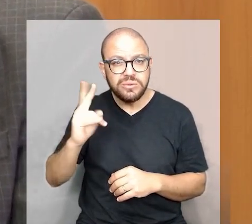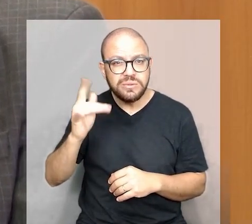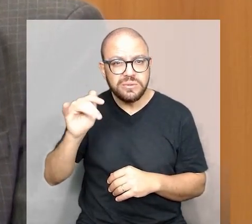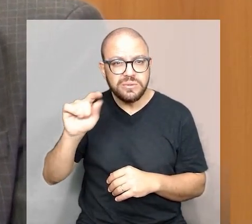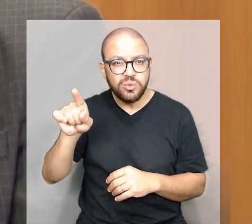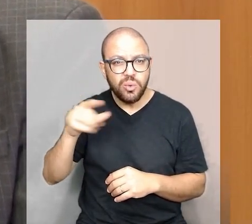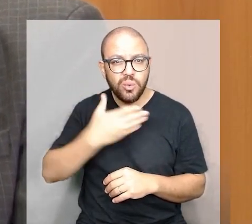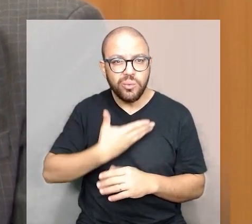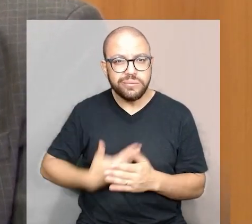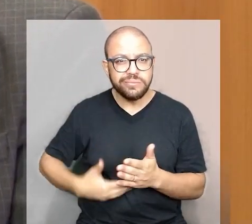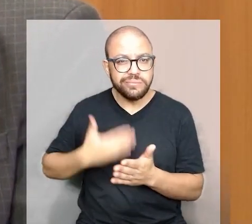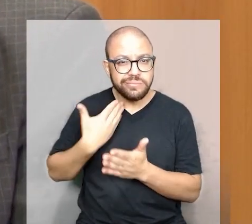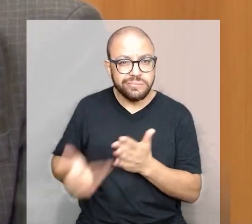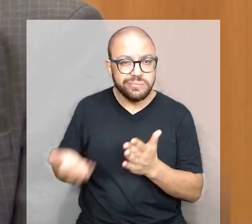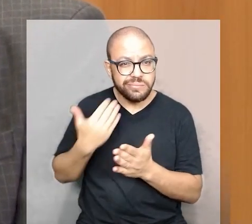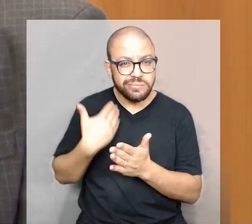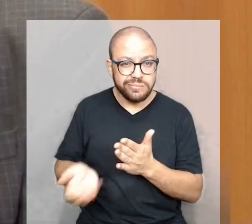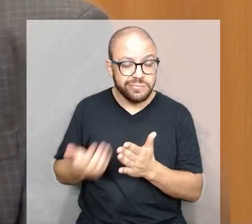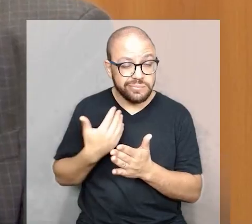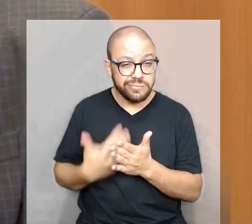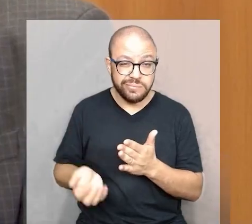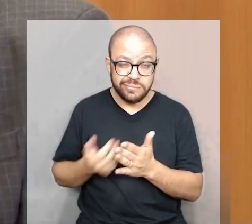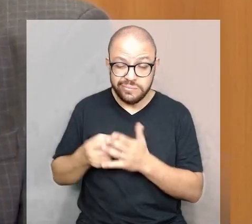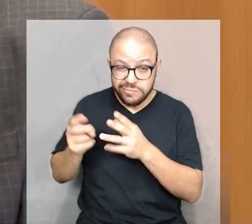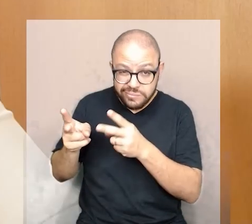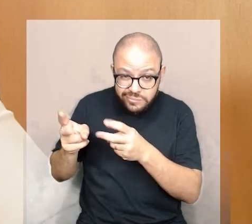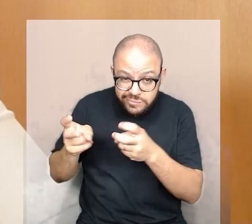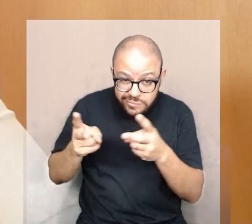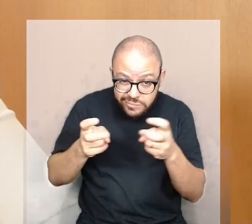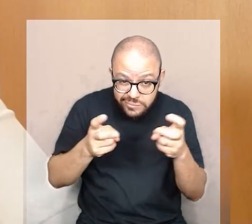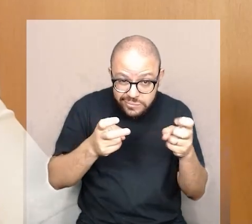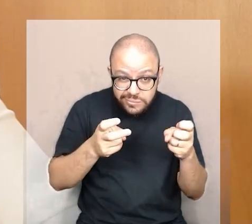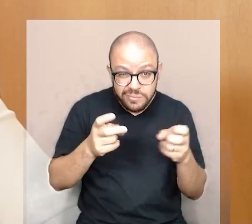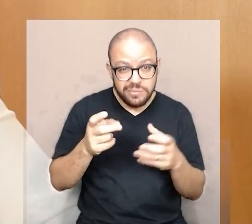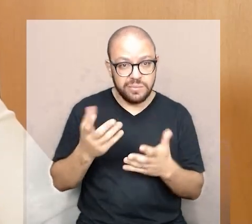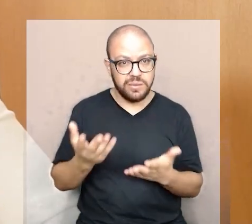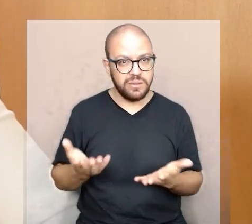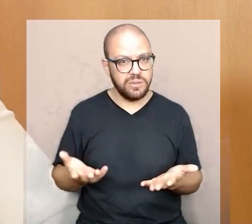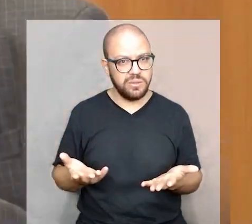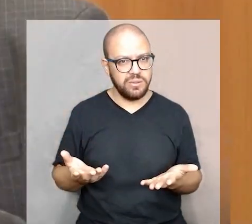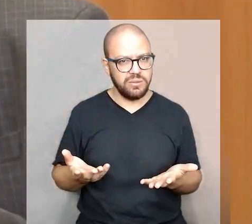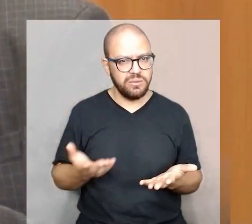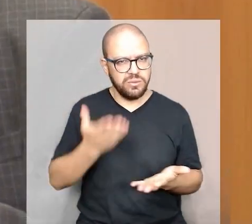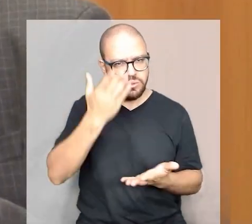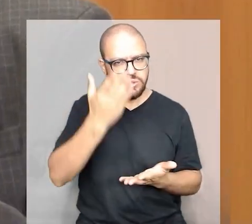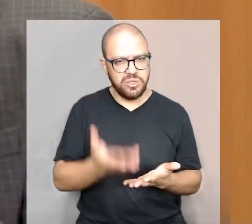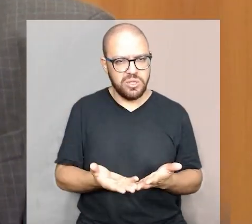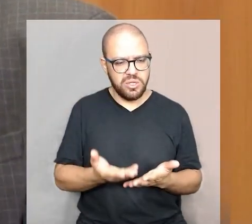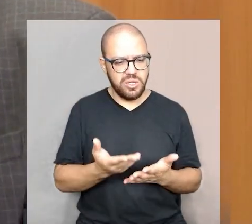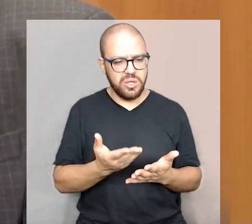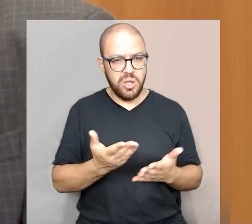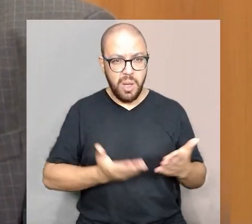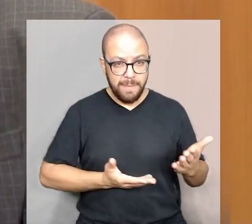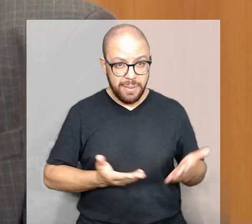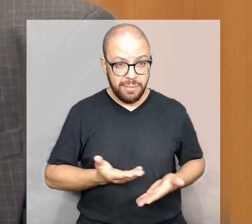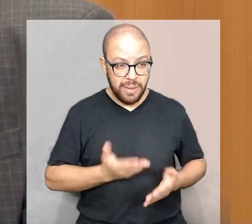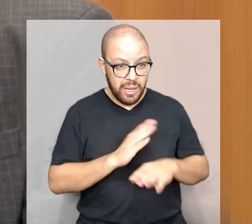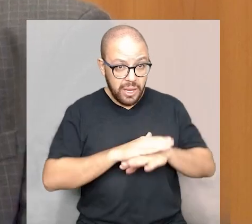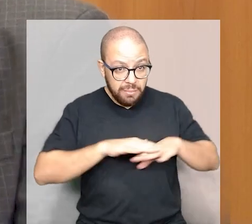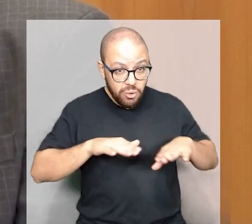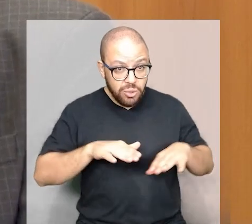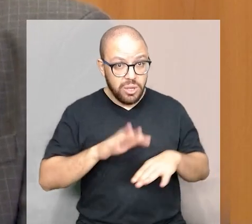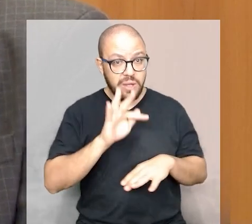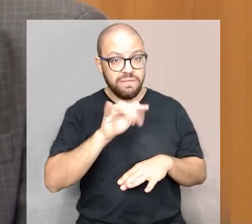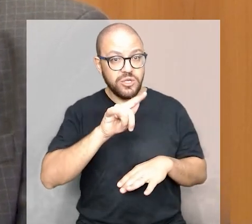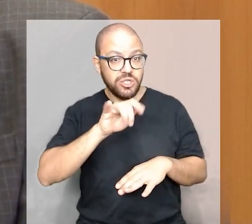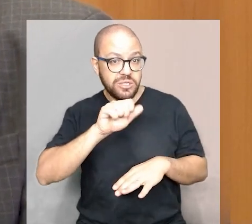de prejuízo do governo por causa do caixa, vai deixar de arrecadar. Né? Porque na hora que você deixa de ser empregado, você não tem FGTS. Aí você